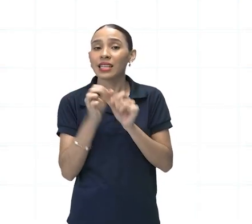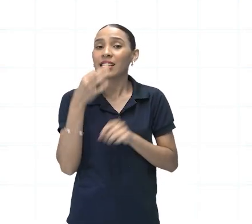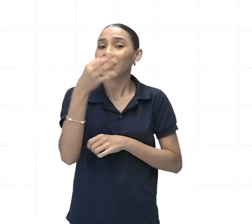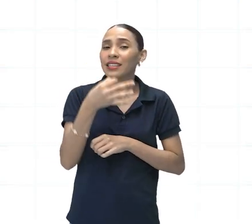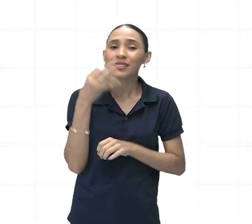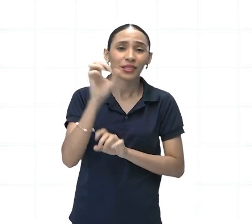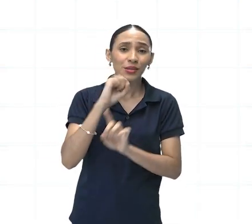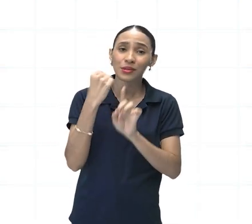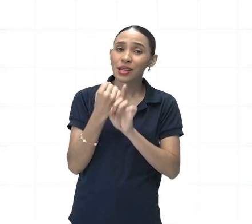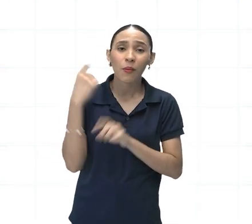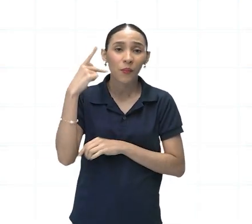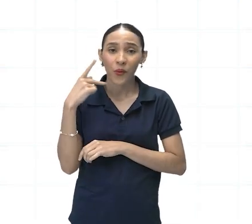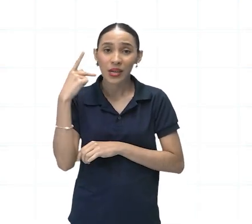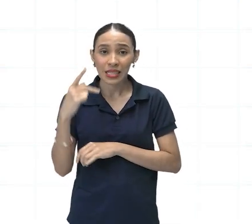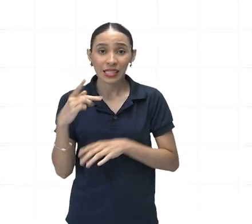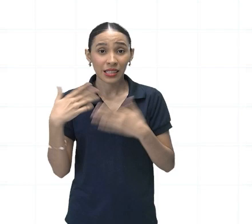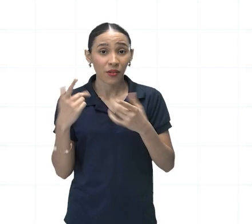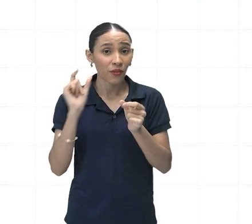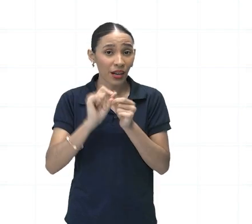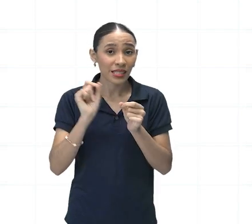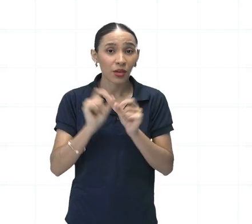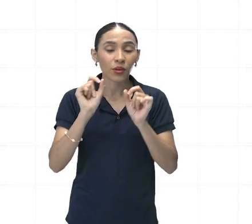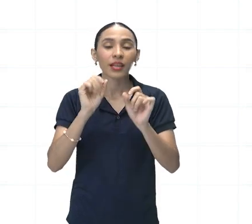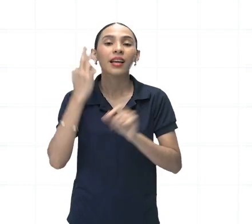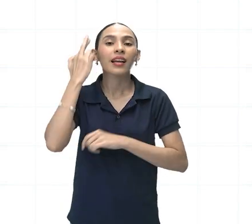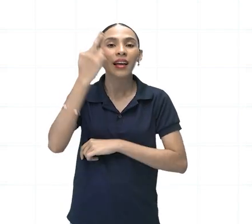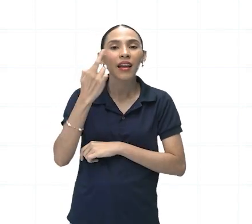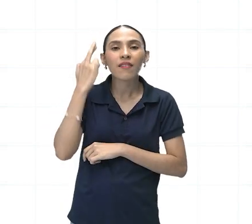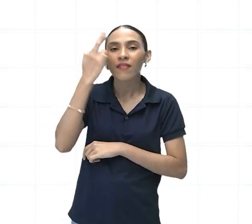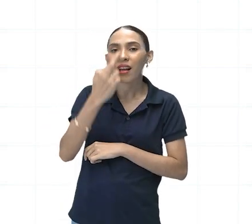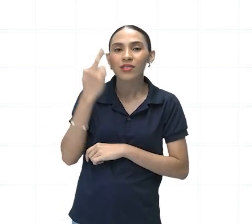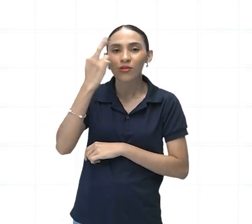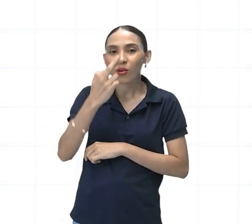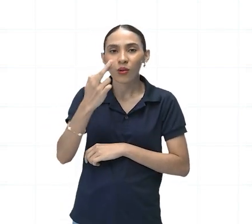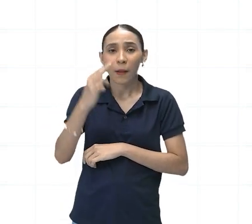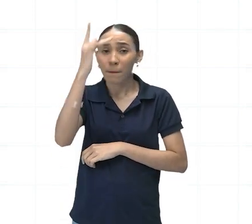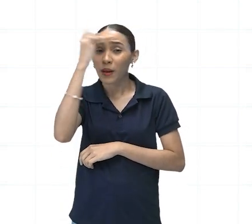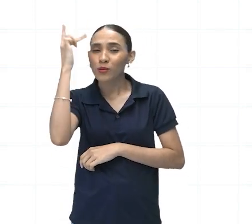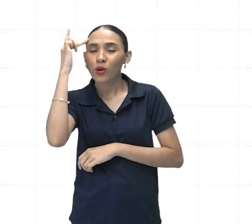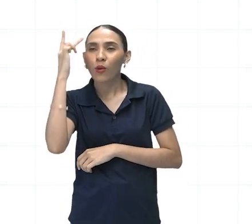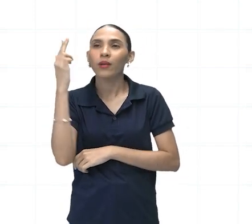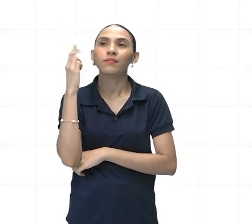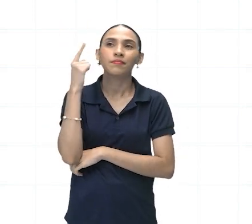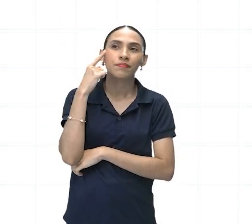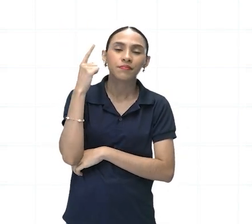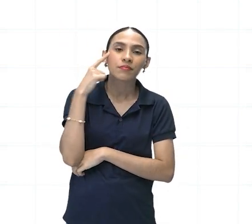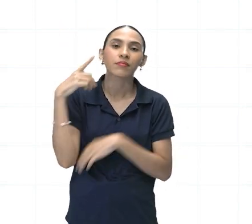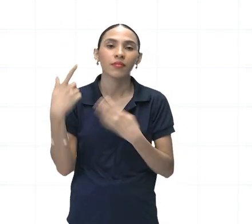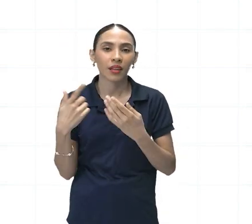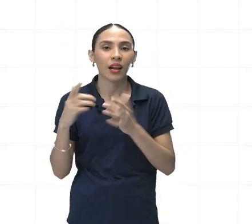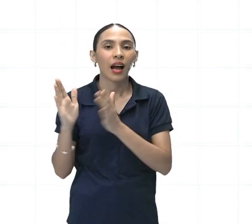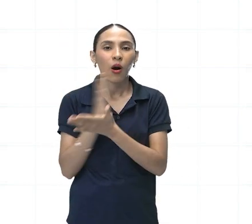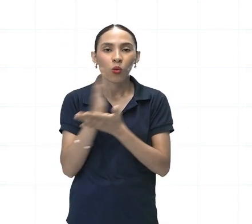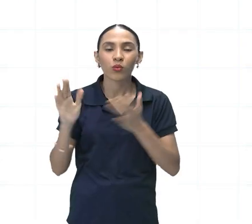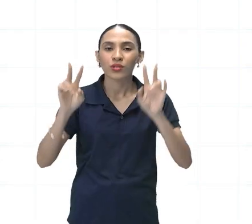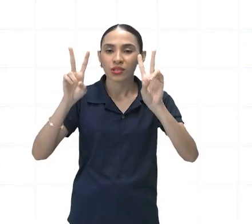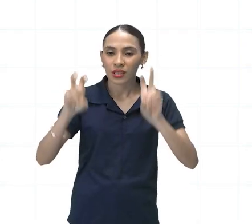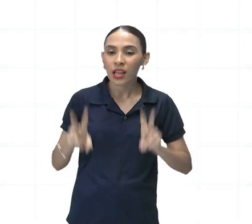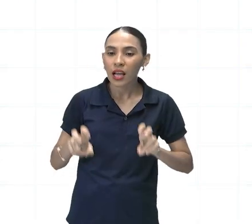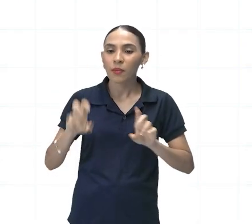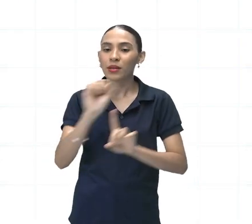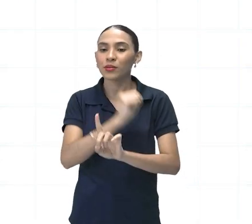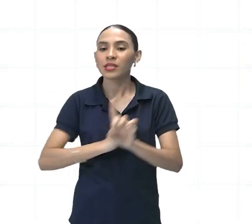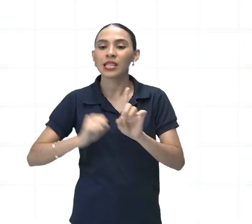crítica social, política. Então, ele vai fazer reflexões, vai fazer o público pensar sobre determinados